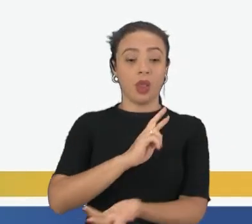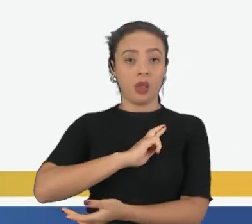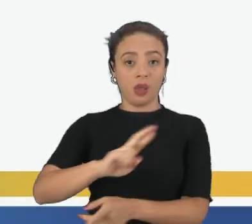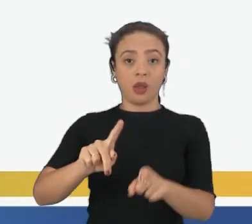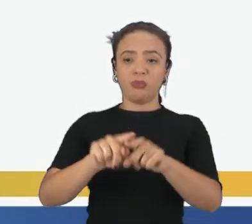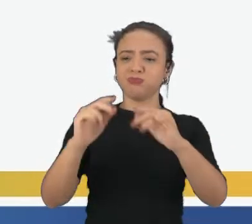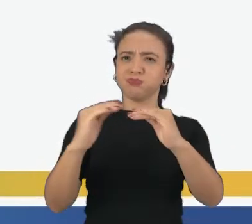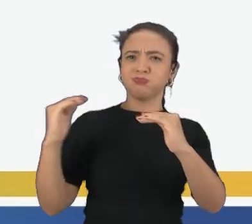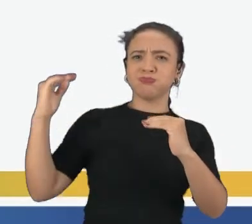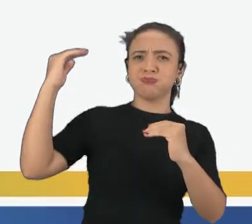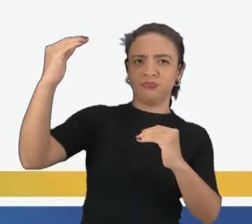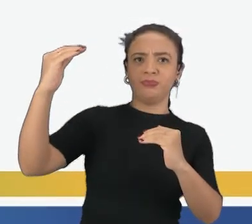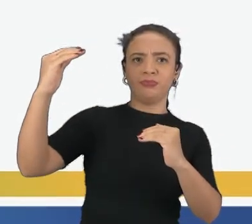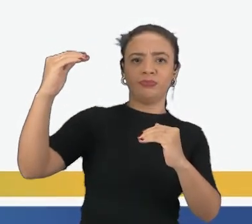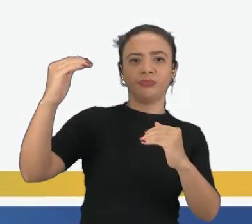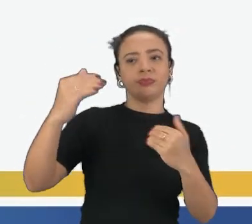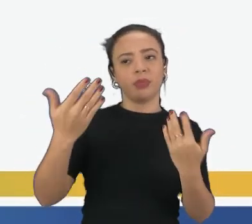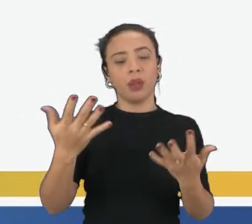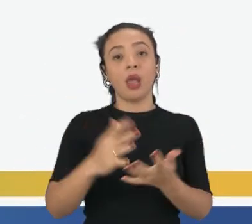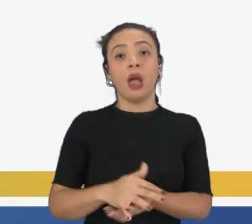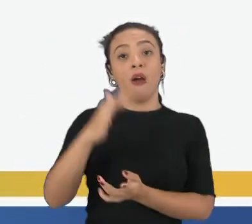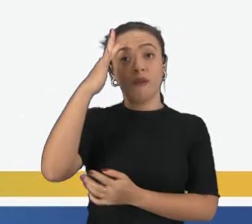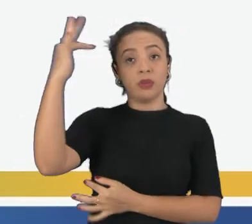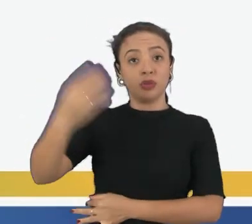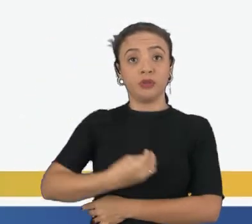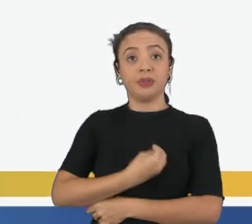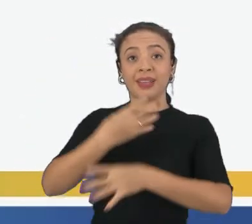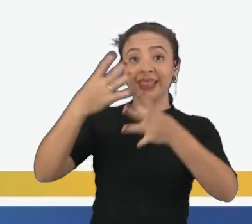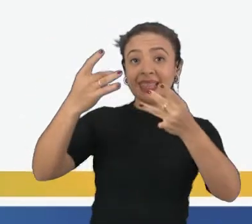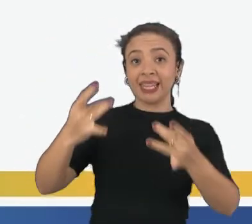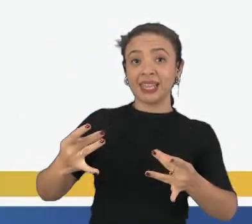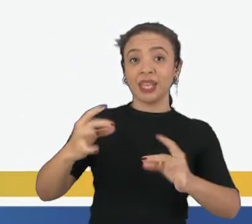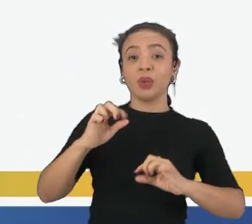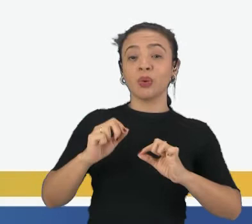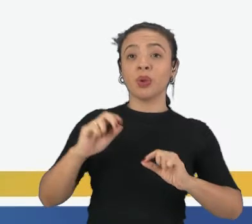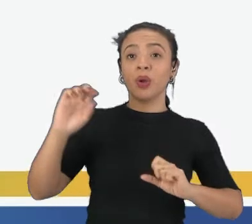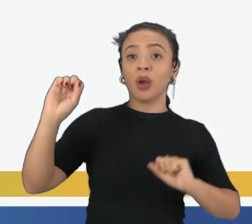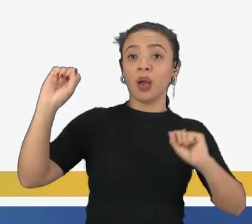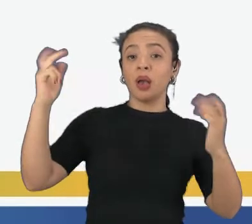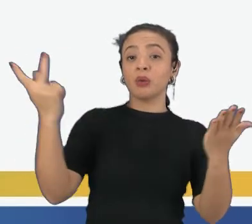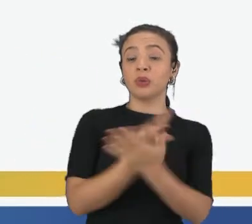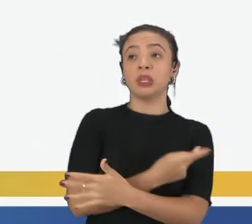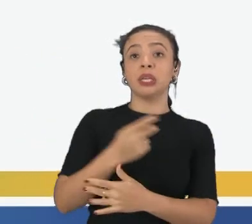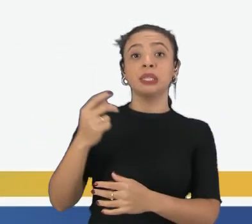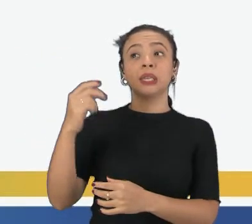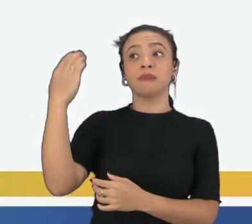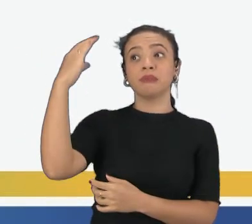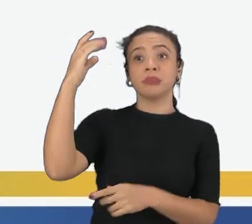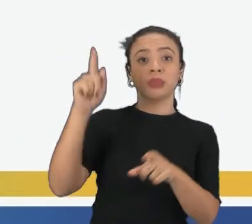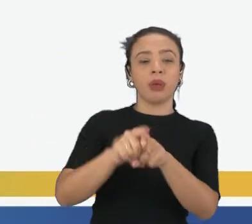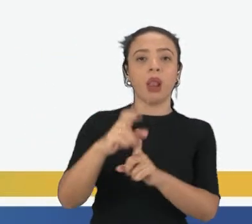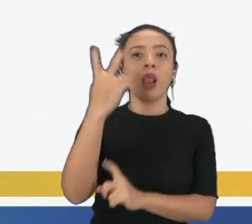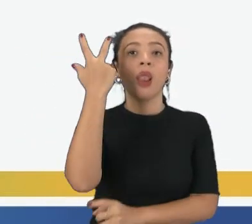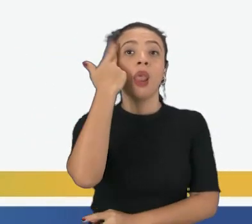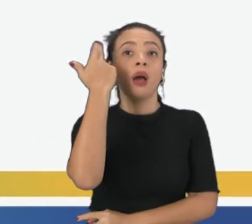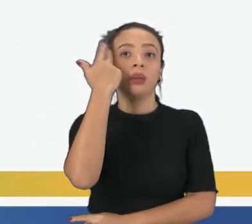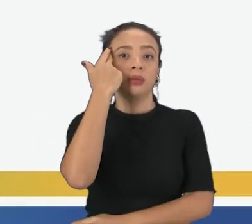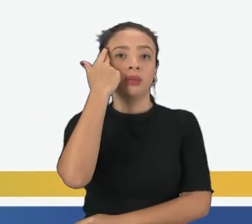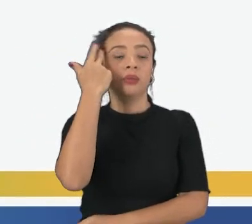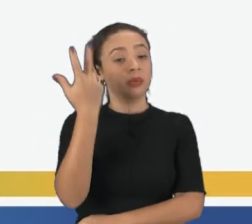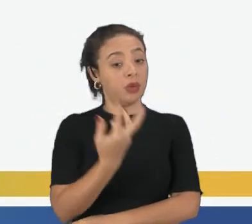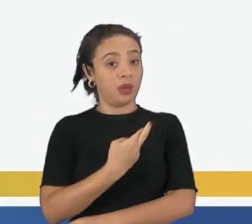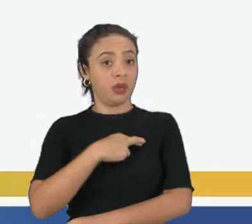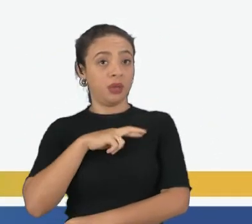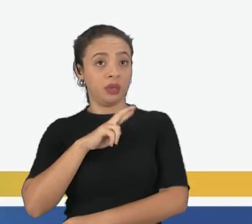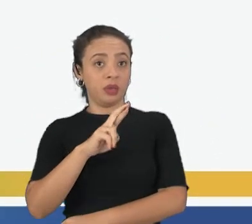e Sobrenaturais para as filosofias de vida dos cremes fenômenos científicos e naturais não quer dizer que a religião